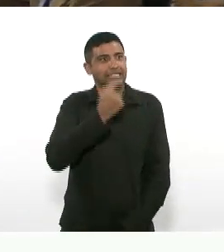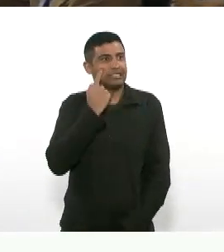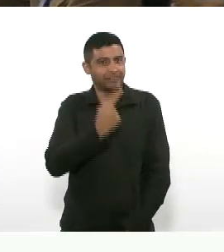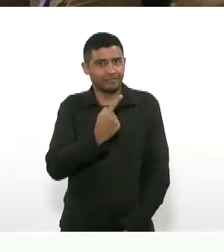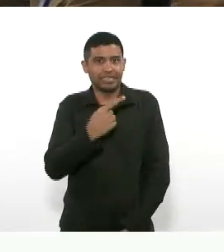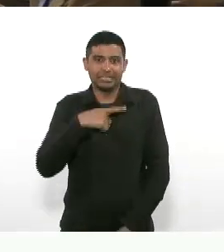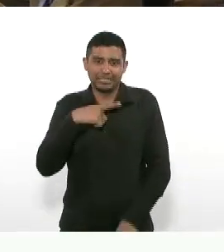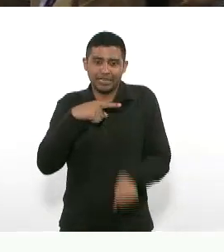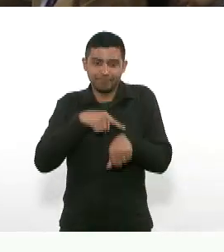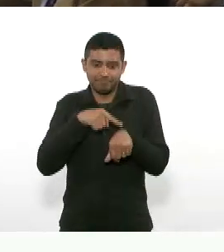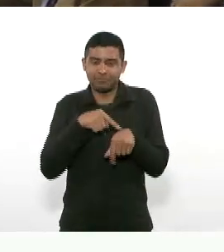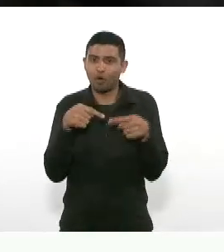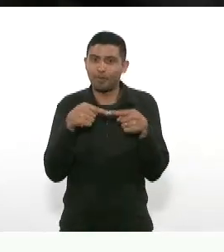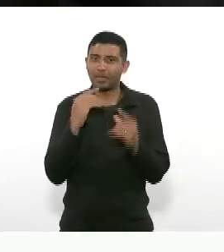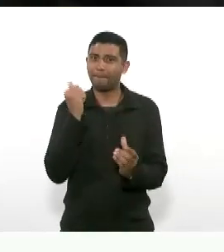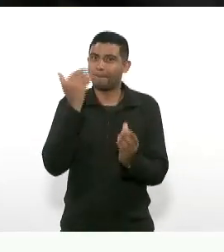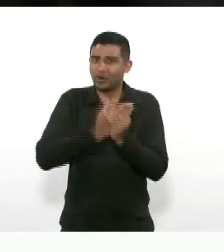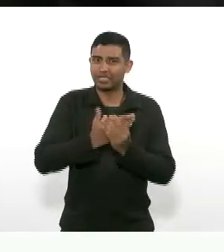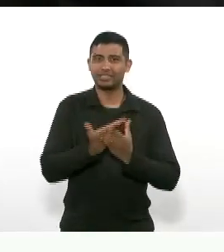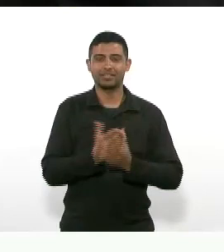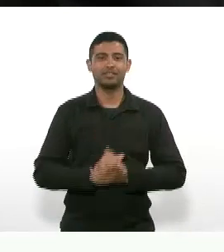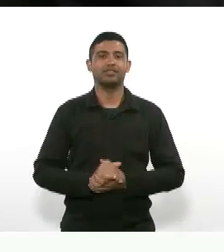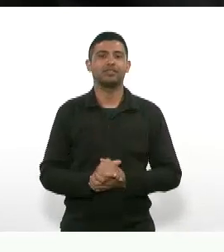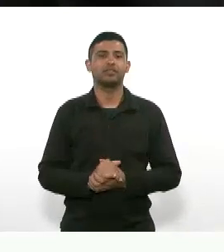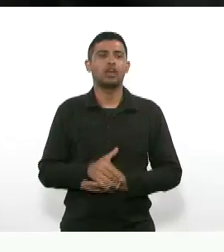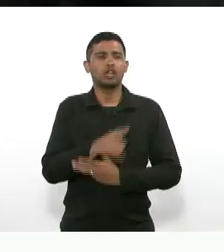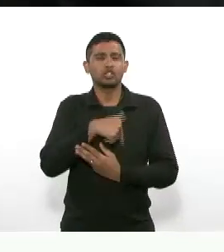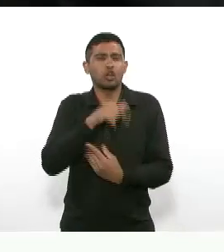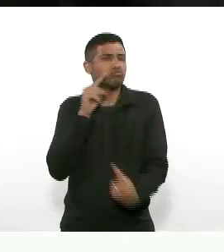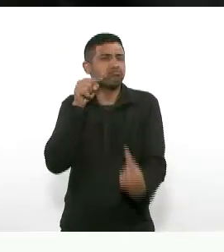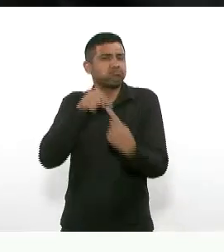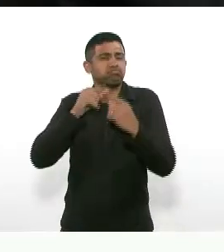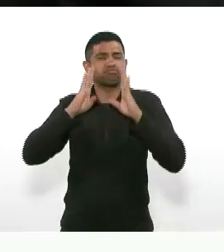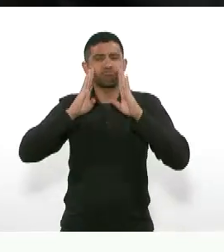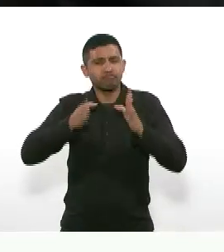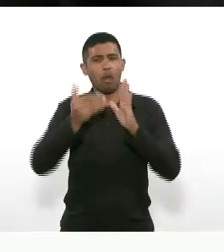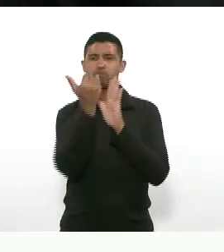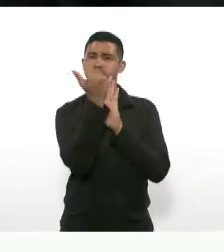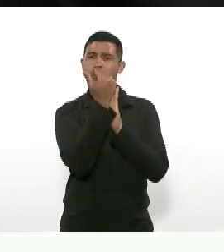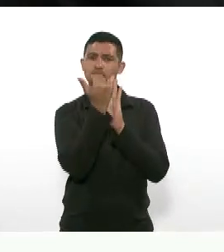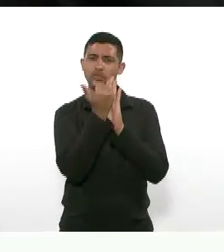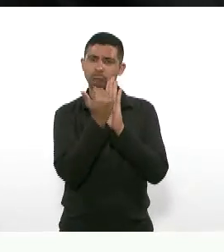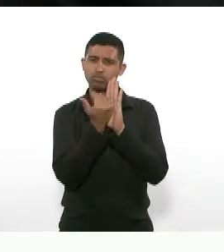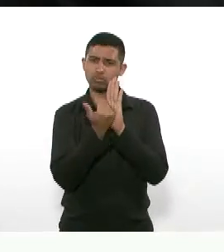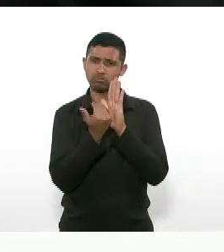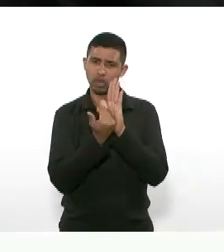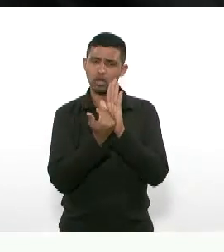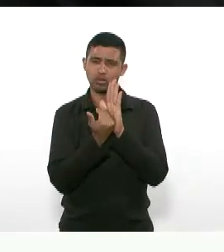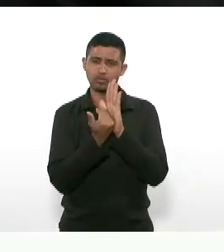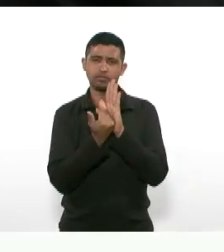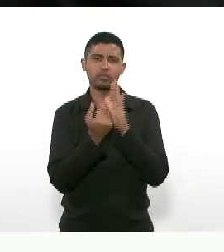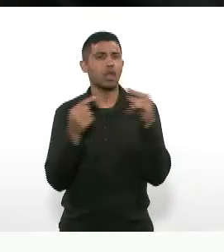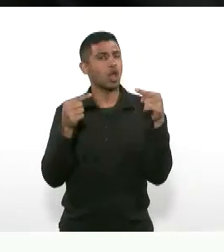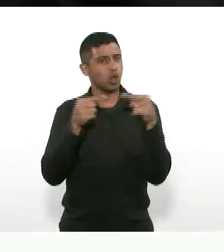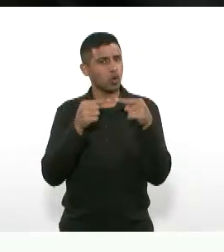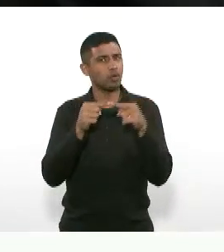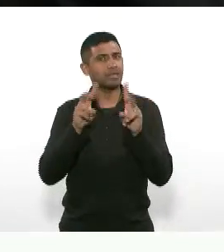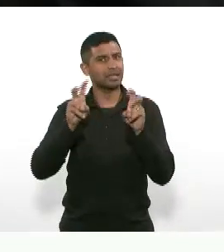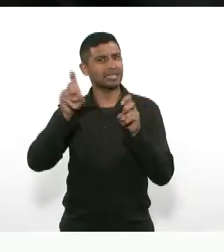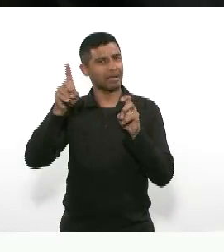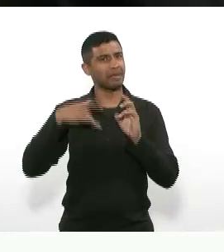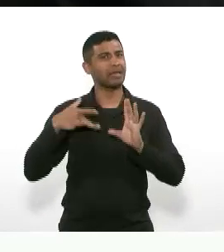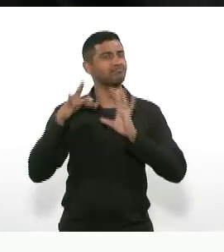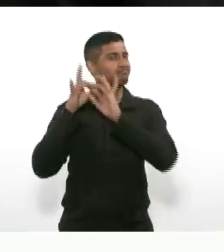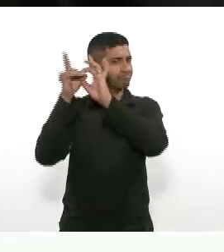esse prazo processual. Nossa intervenção vai ser pontual e vai ser exatamente na linha do que foi exposto